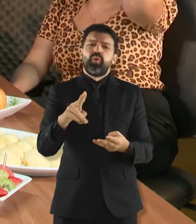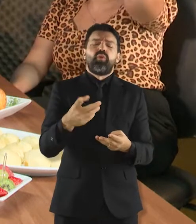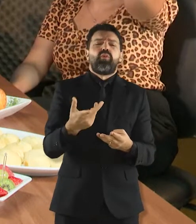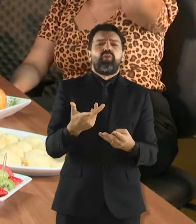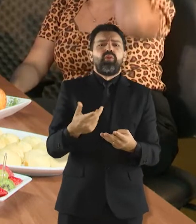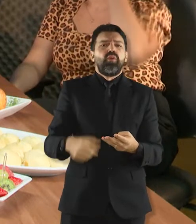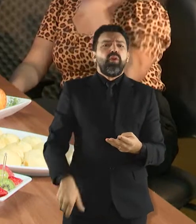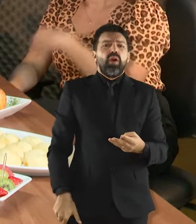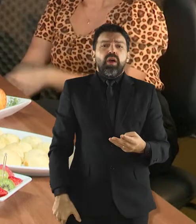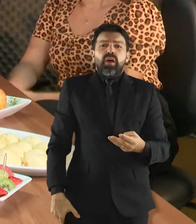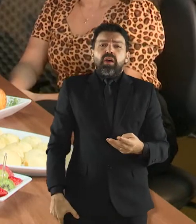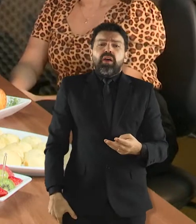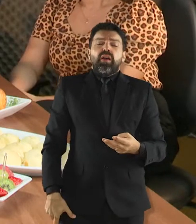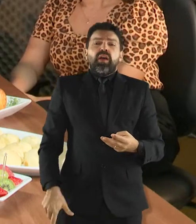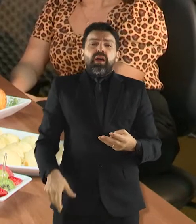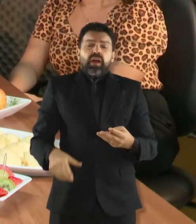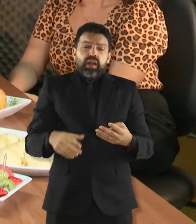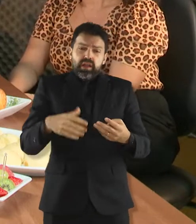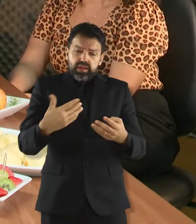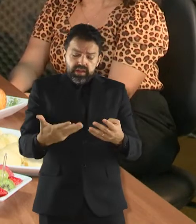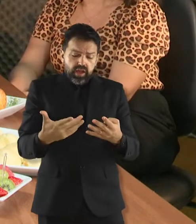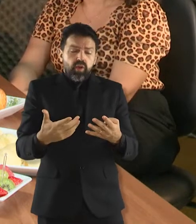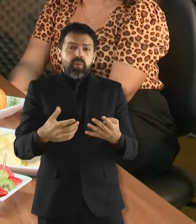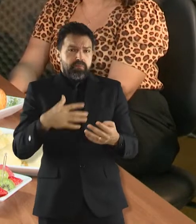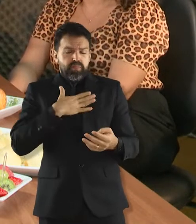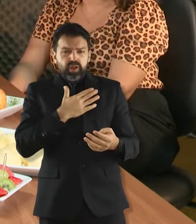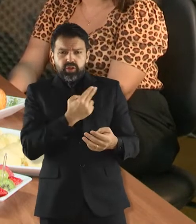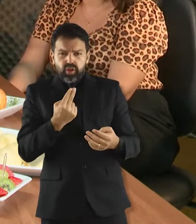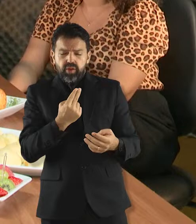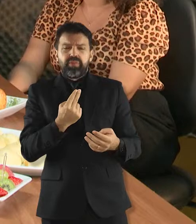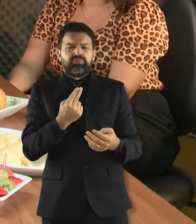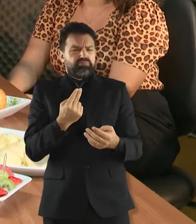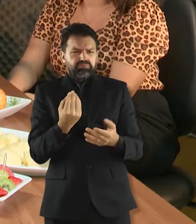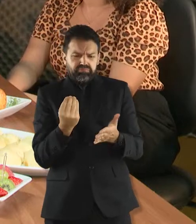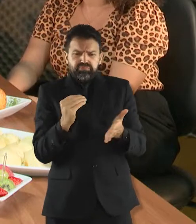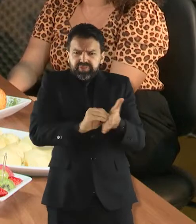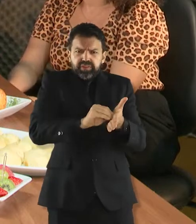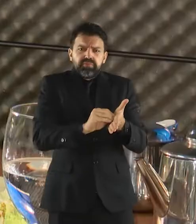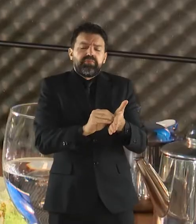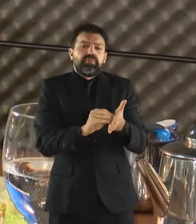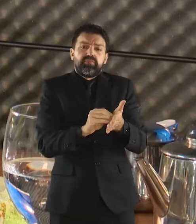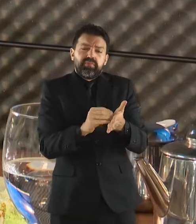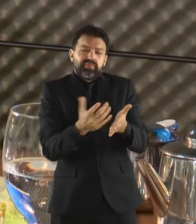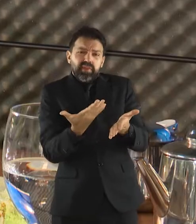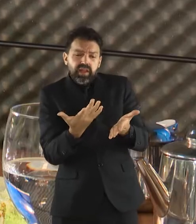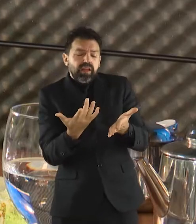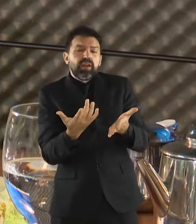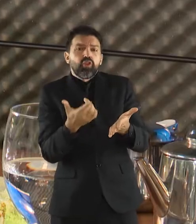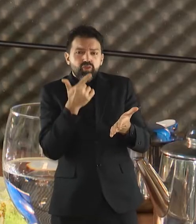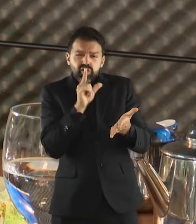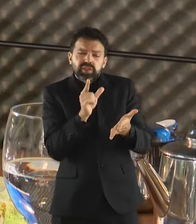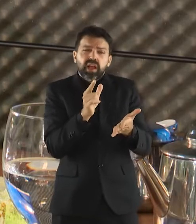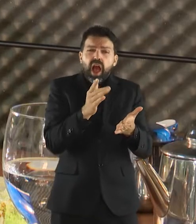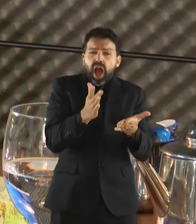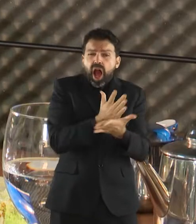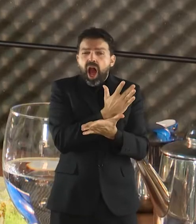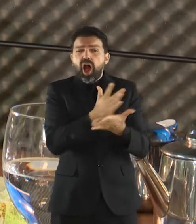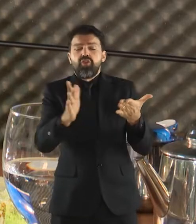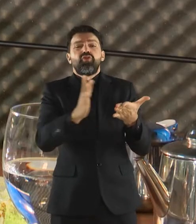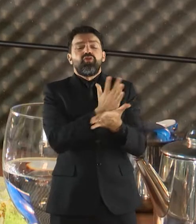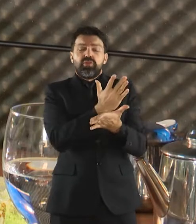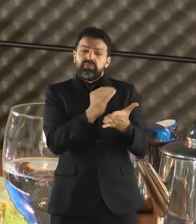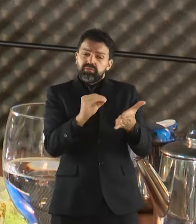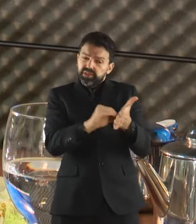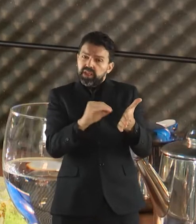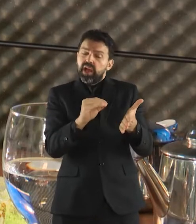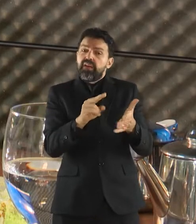assim, fiz. E meu nome ficou por ali, sabe? Ali, né? Não passei dentro das vagas, mas meu nome ficou